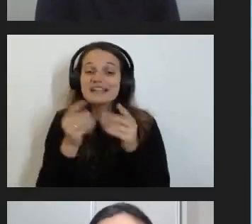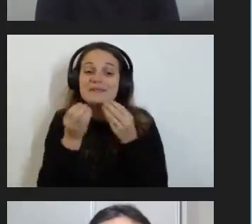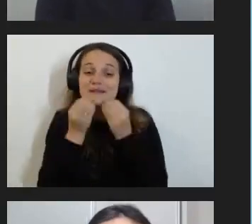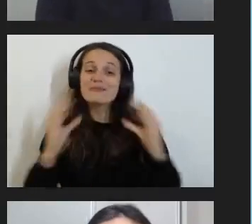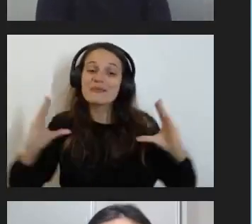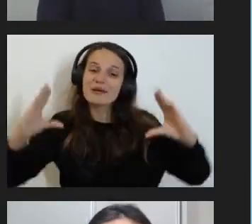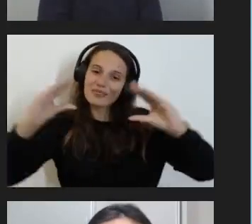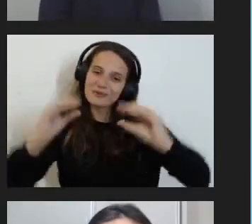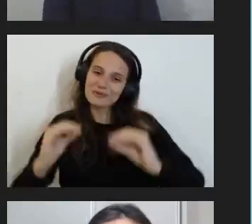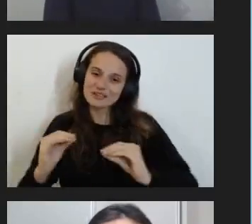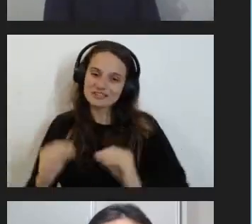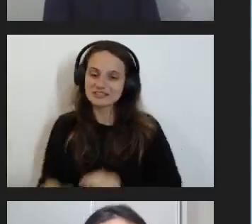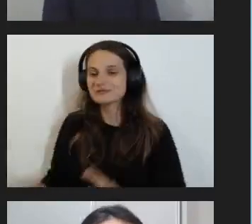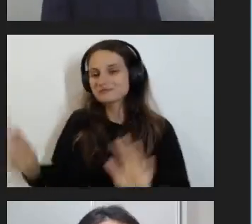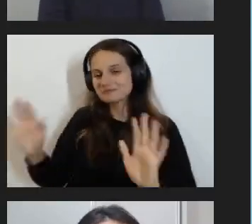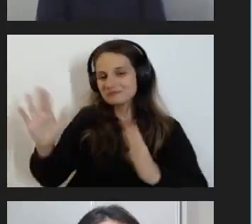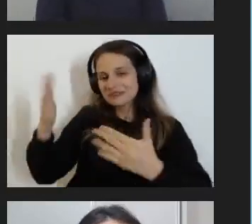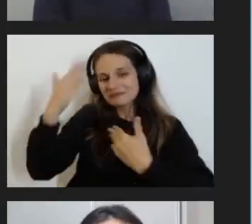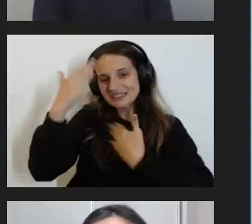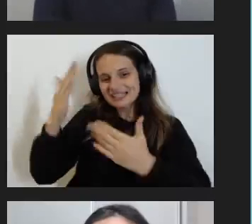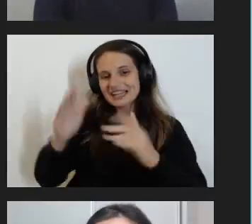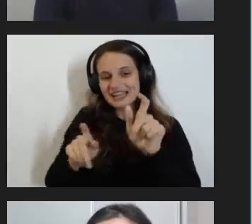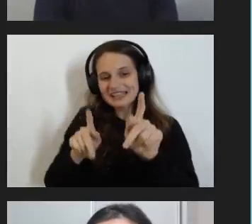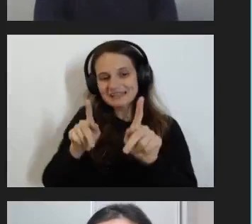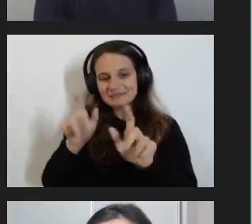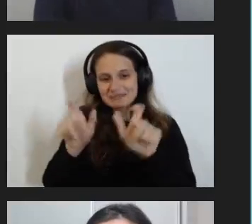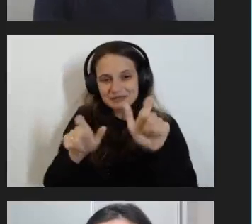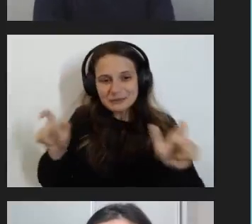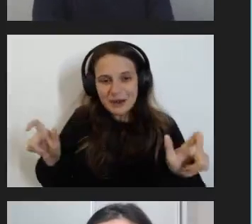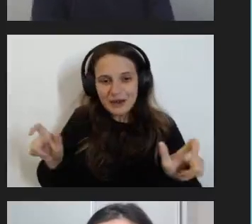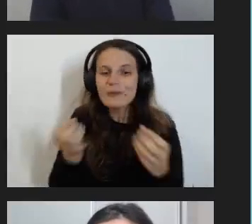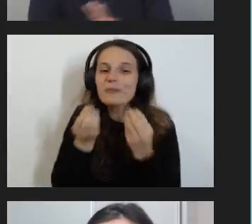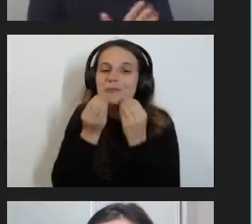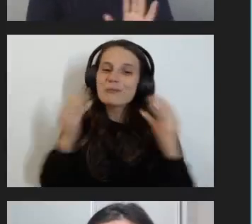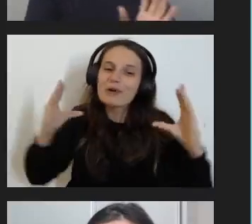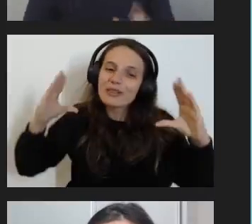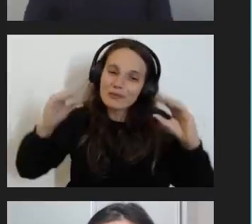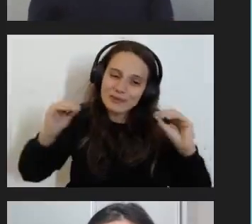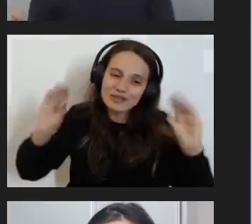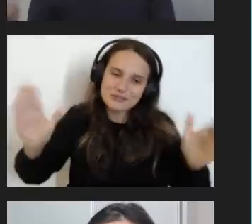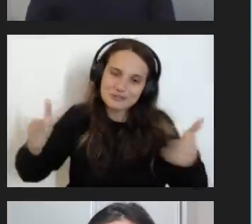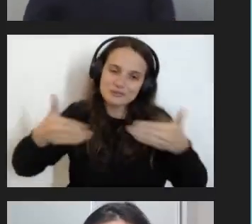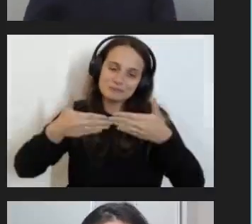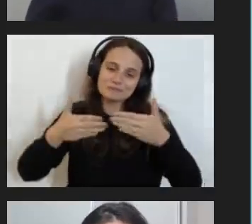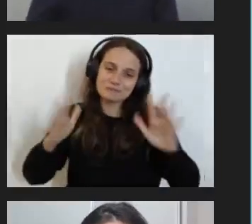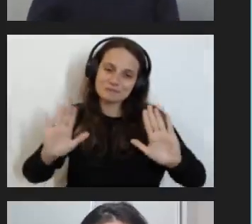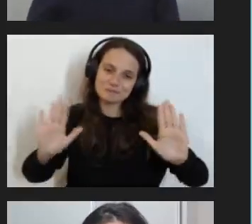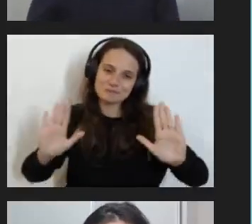Obrigada, pessoal. Então a gente encerra aqui. Boa noite a todos, viu? Boa noite.